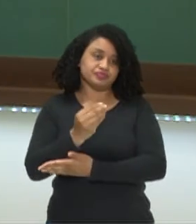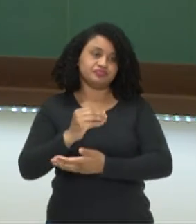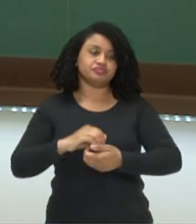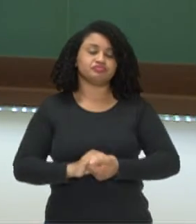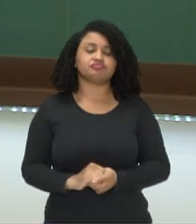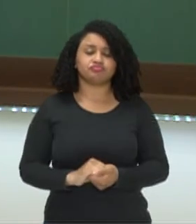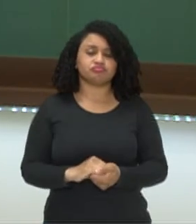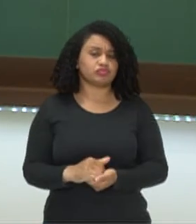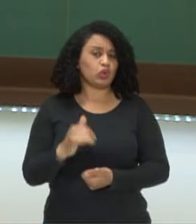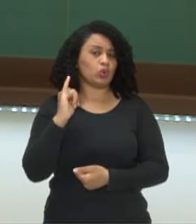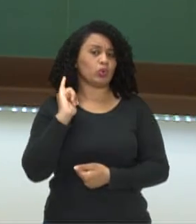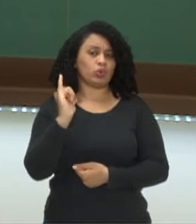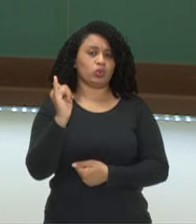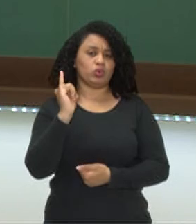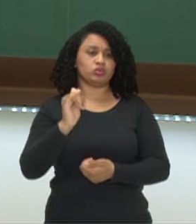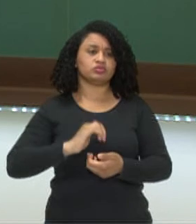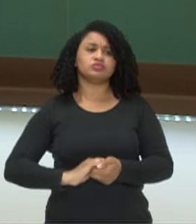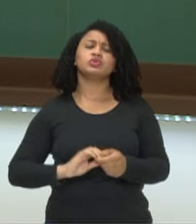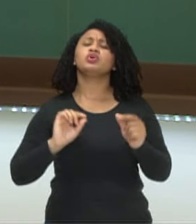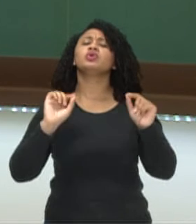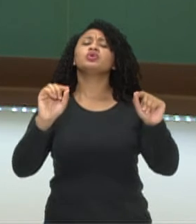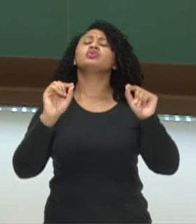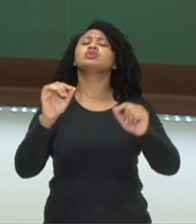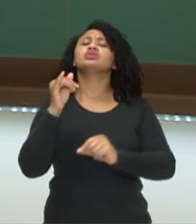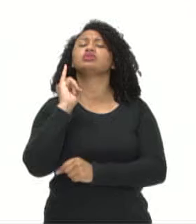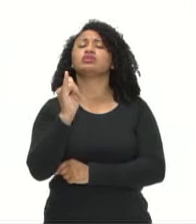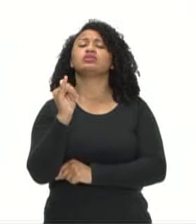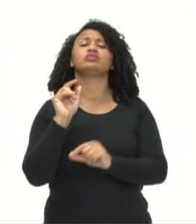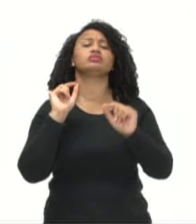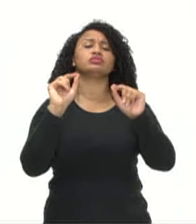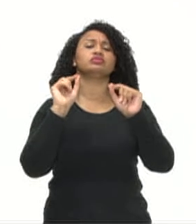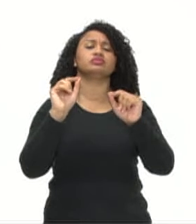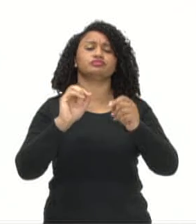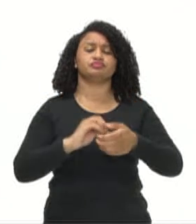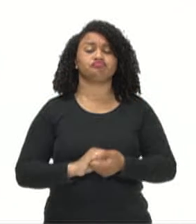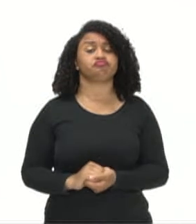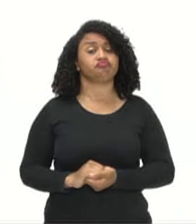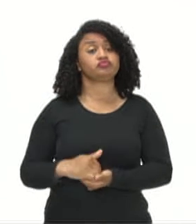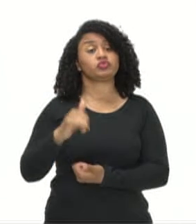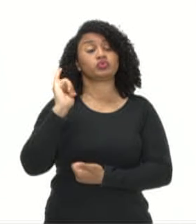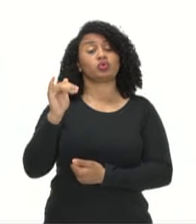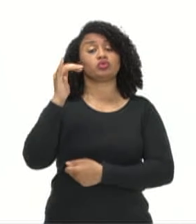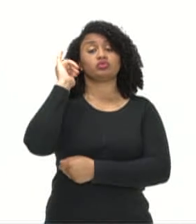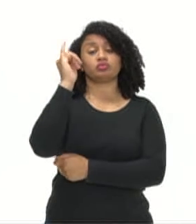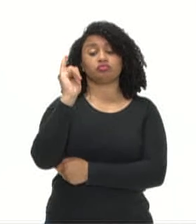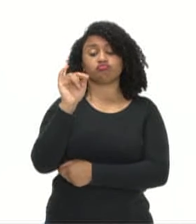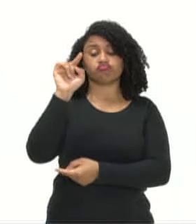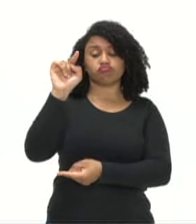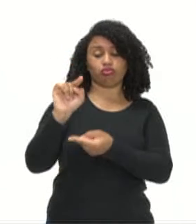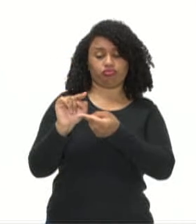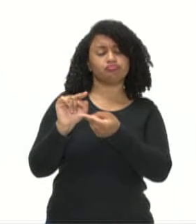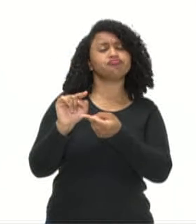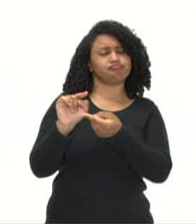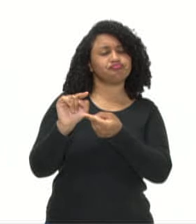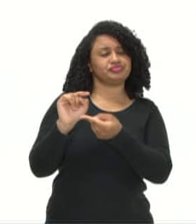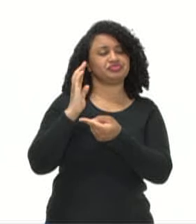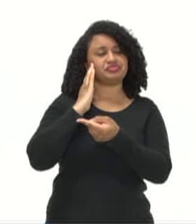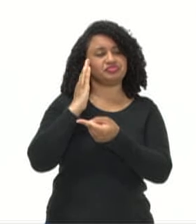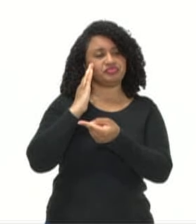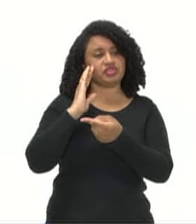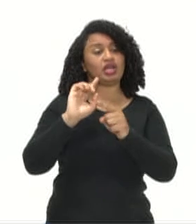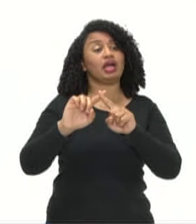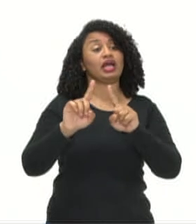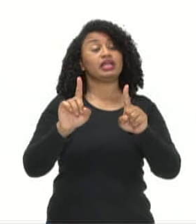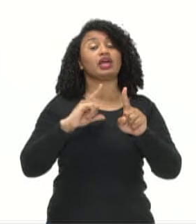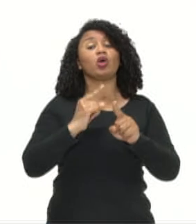O conto. O que é o conto? Conto é uma narrativa curta, a gente já sabe. E ela envolve o que? Apenas